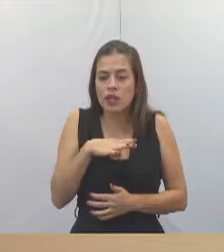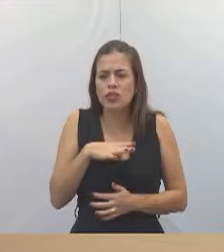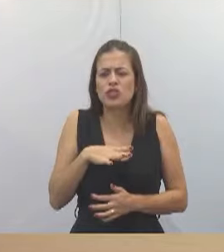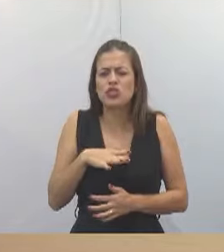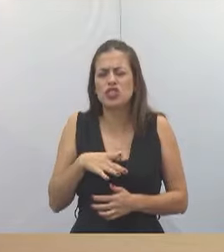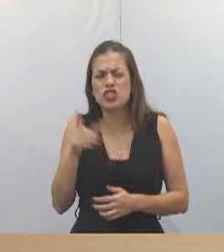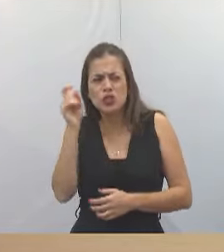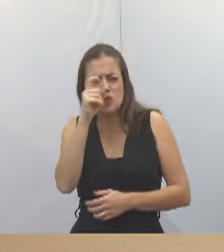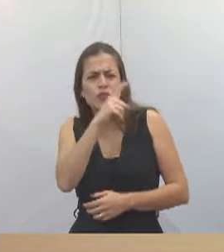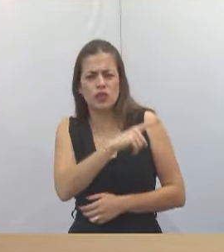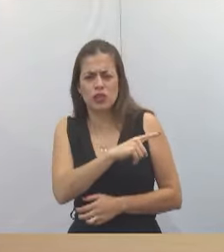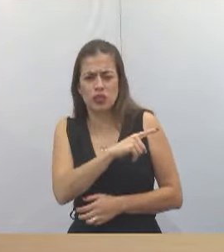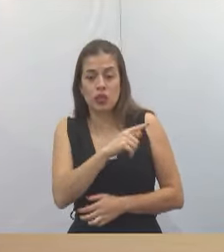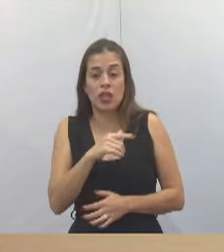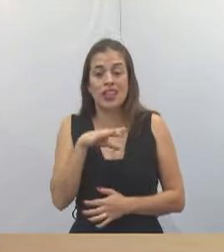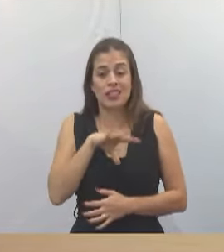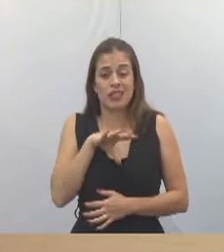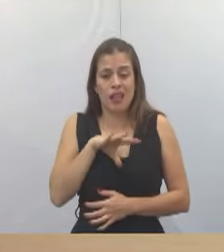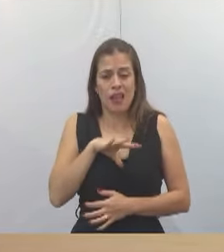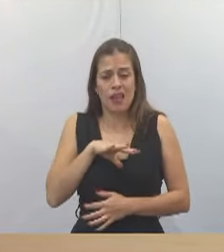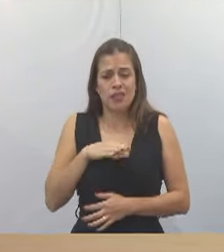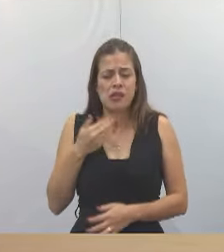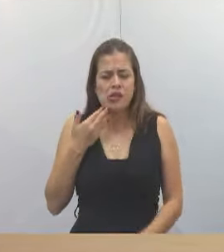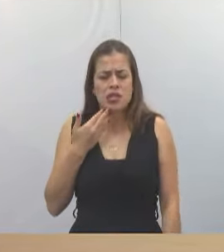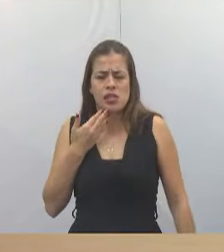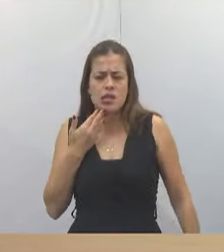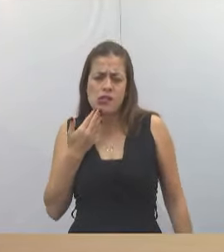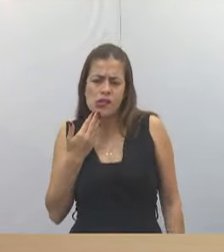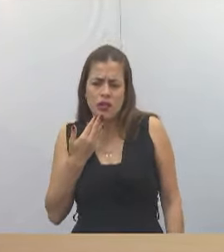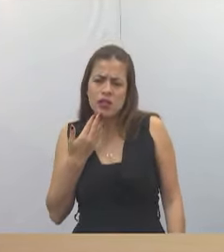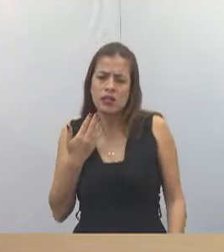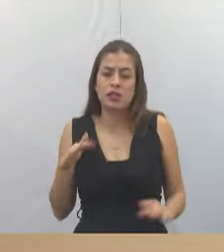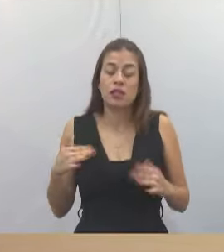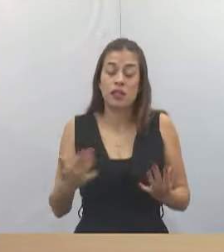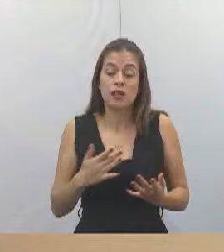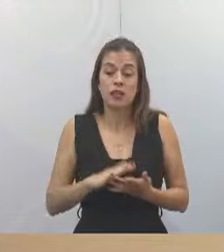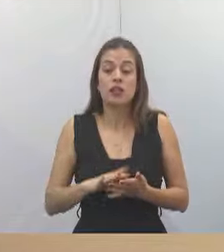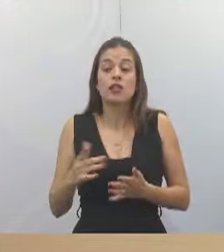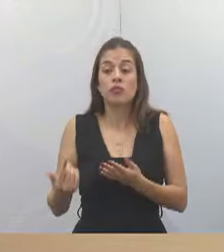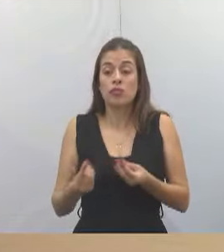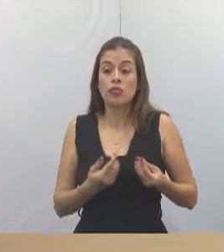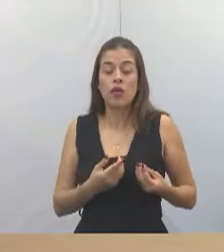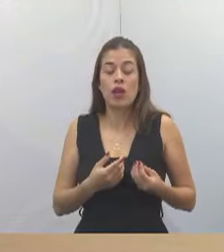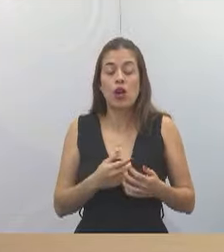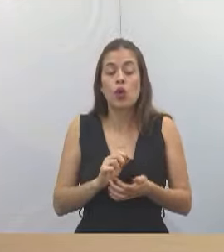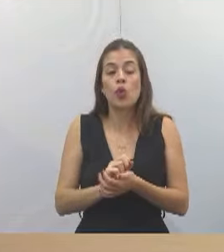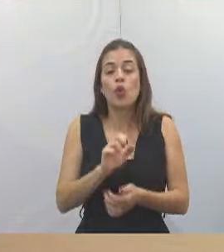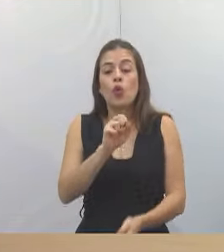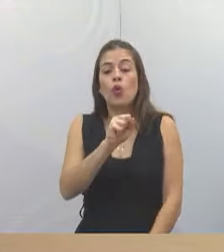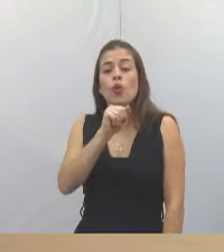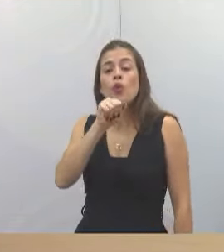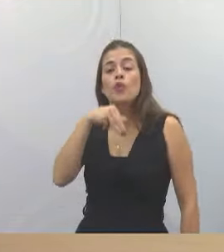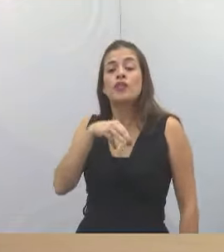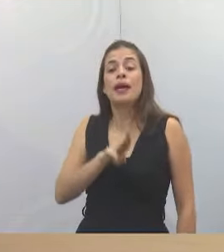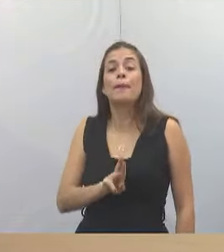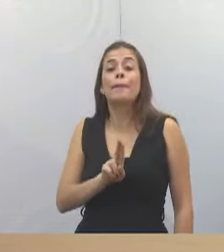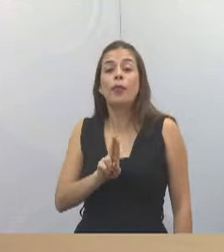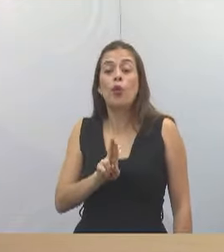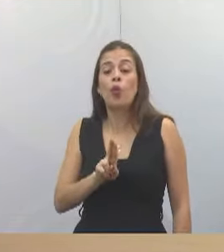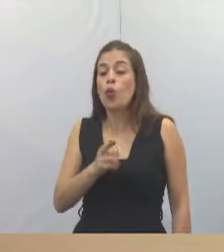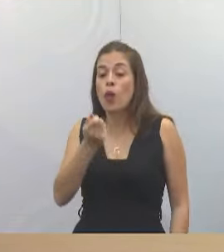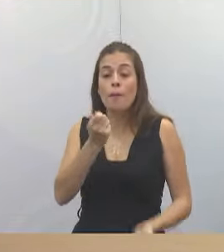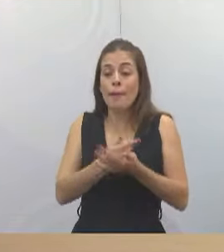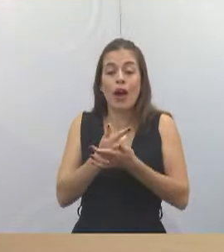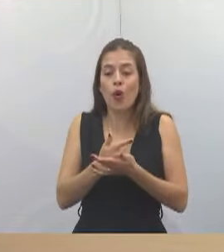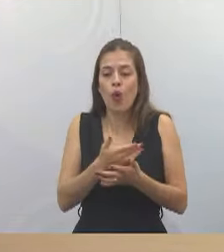cidade está quase que quebrada. A gente trouxe semana passada que não pagou nem o SAMU, né? Deu calote no